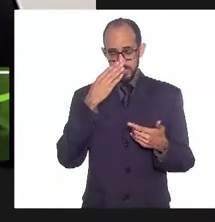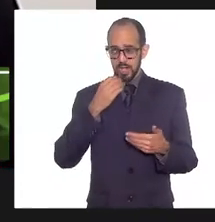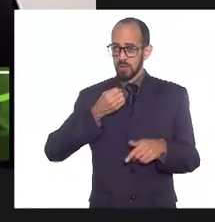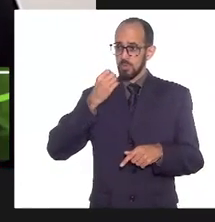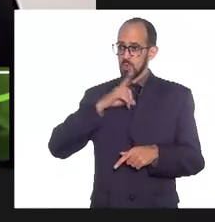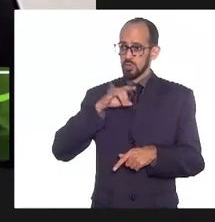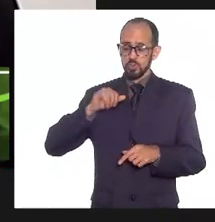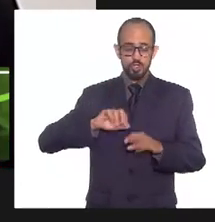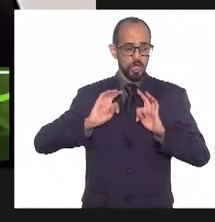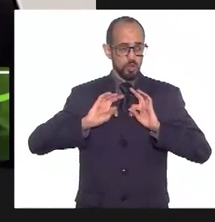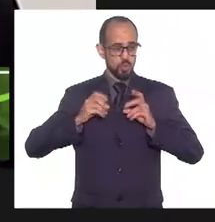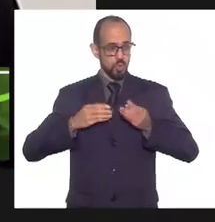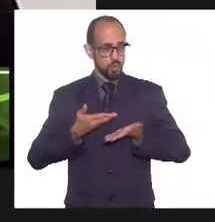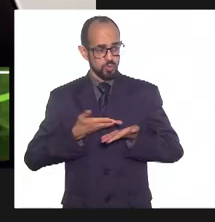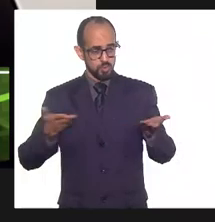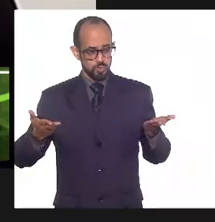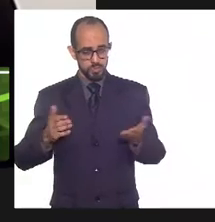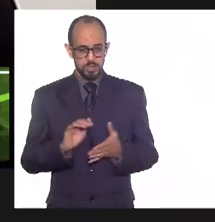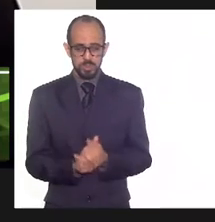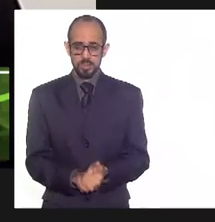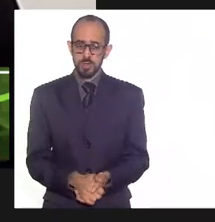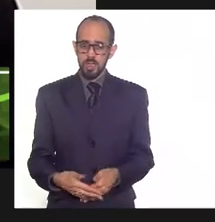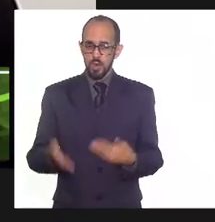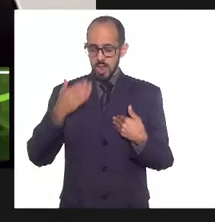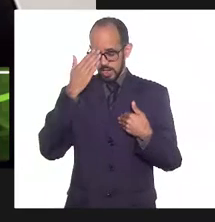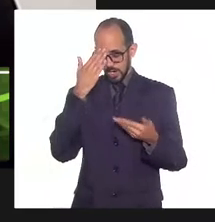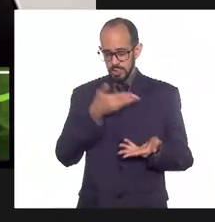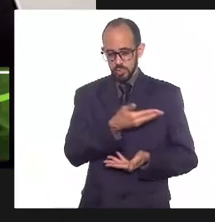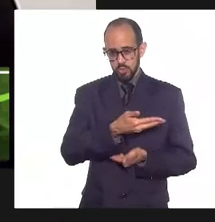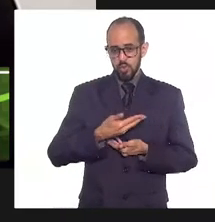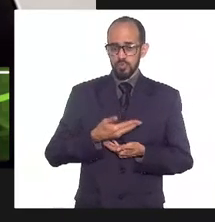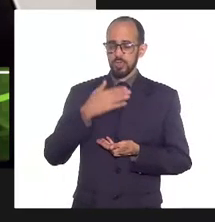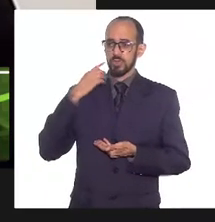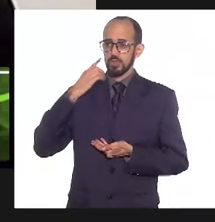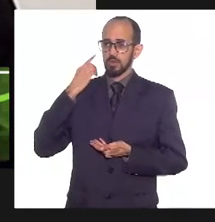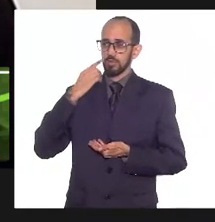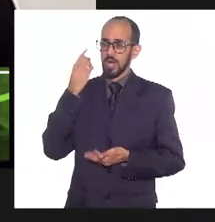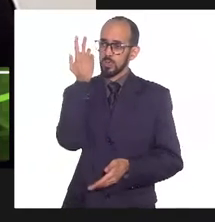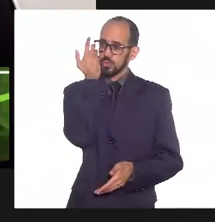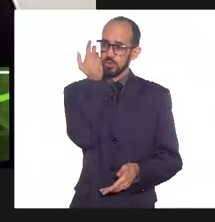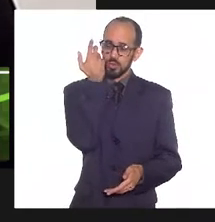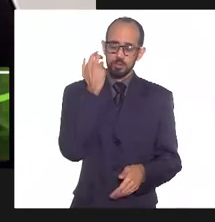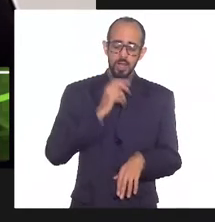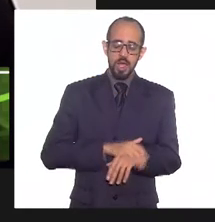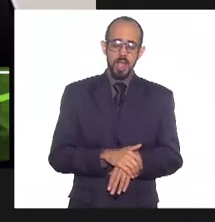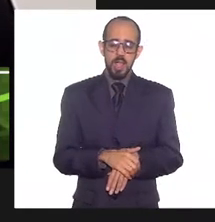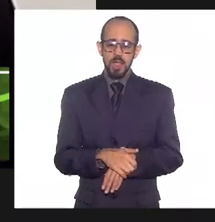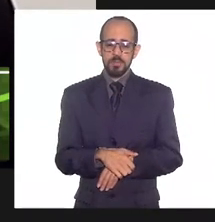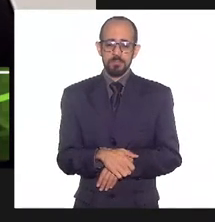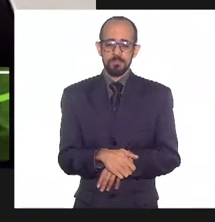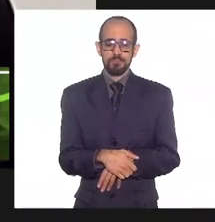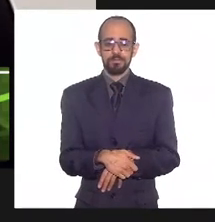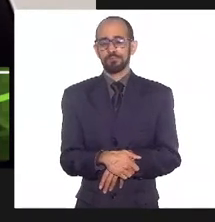agradeço o convite do deputado Eliomar Coelho